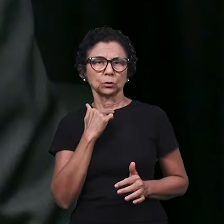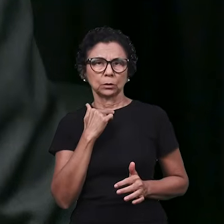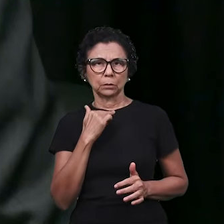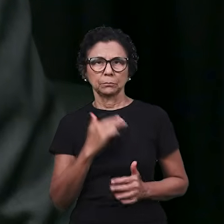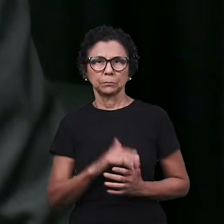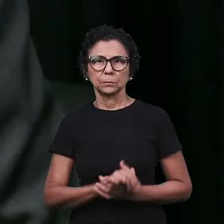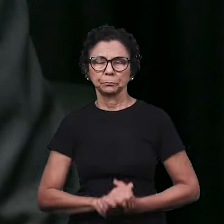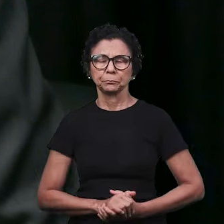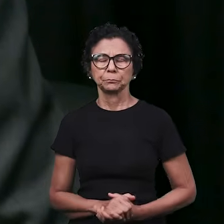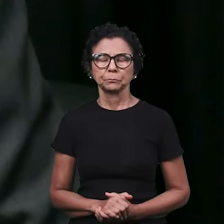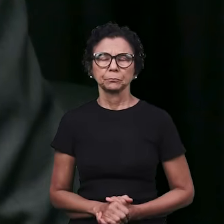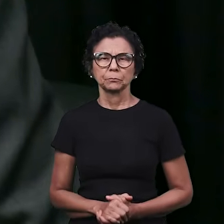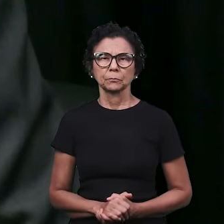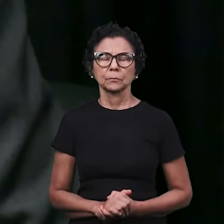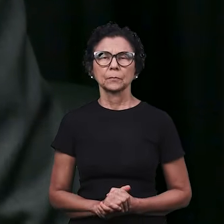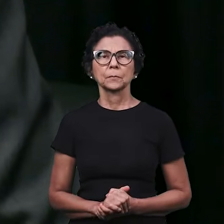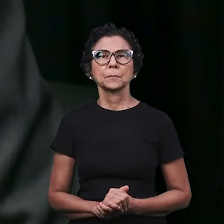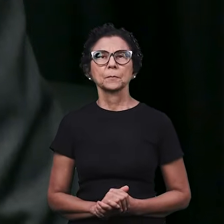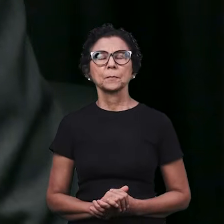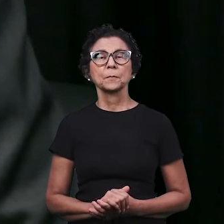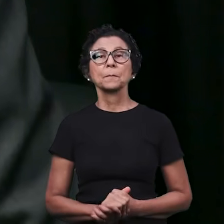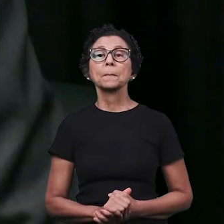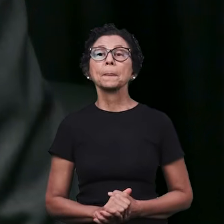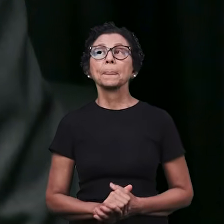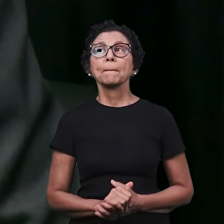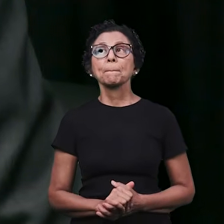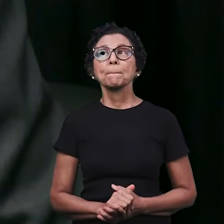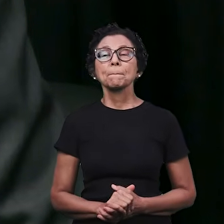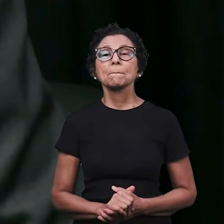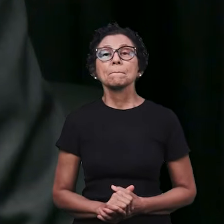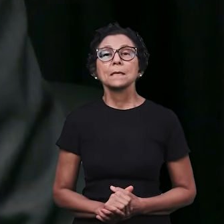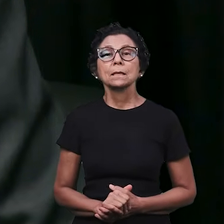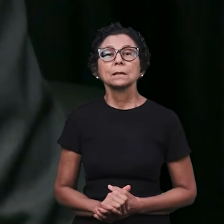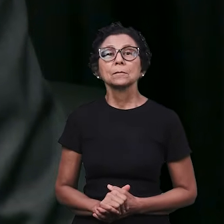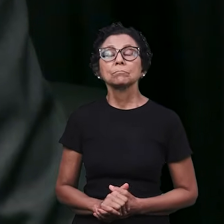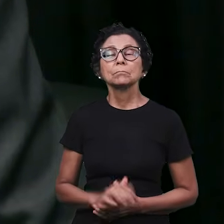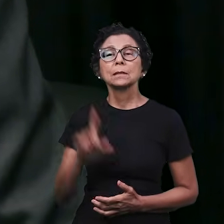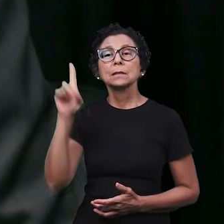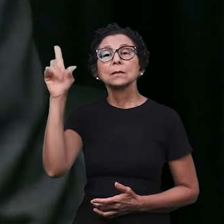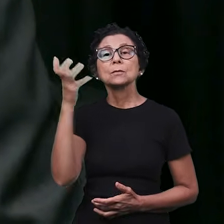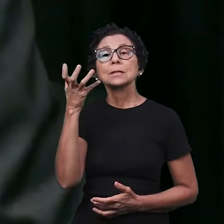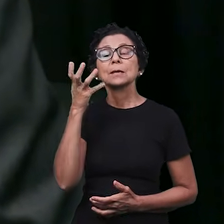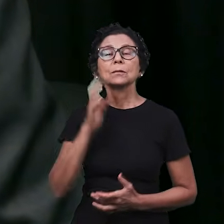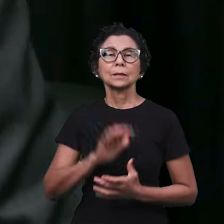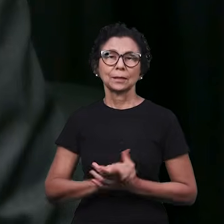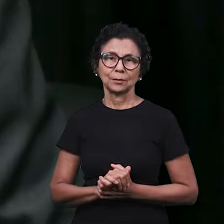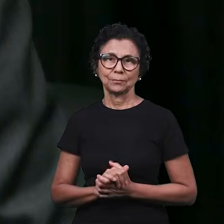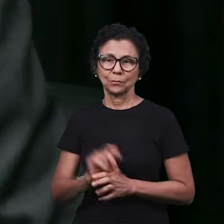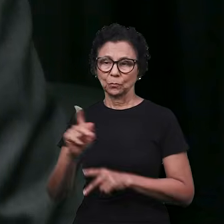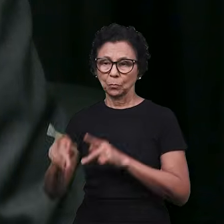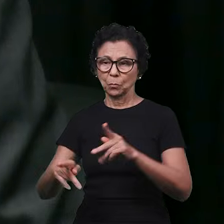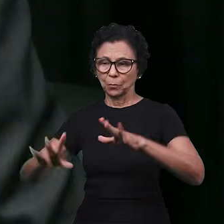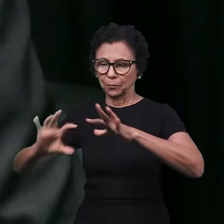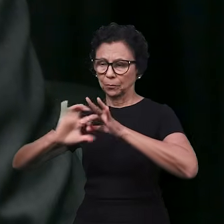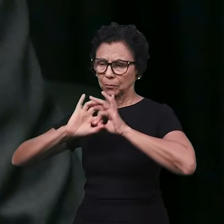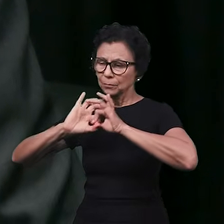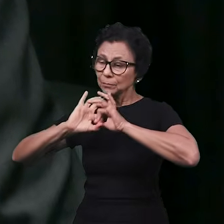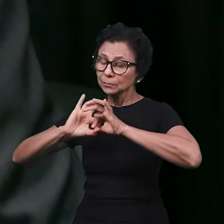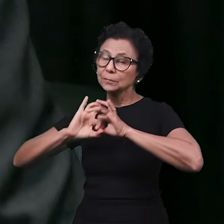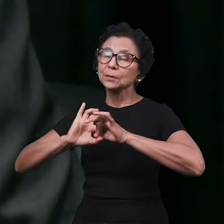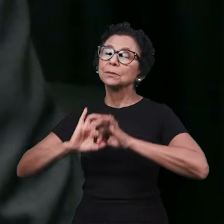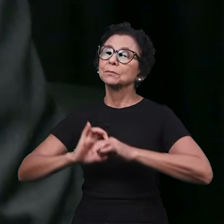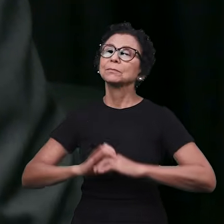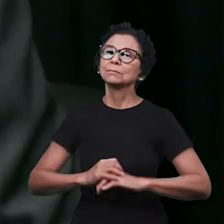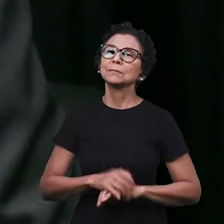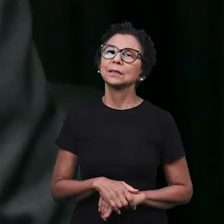interessante, que aquilo que Deus quer do seu povo, o desejo de Deus era ter comunhão com o povo. Nós vemos isso,